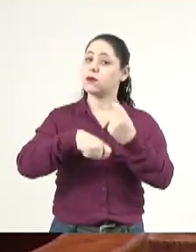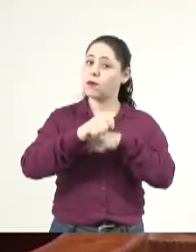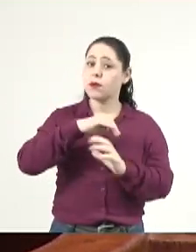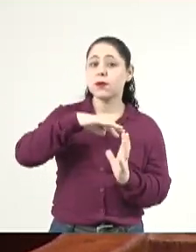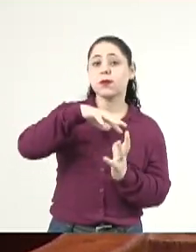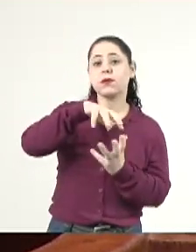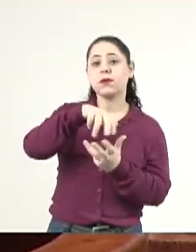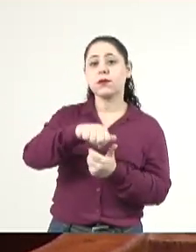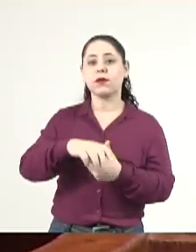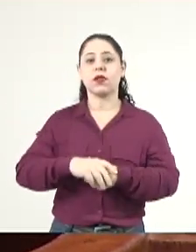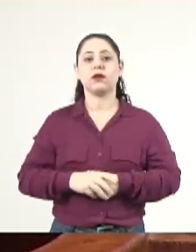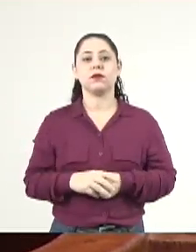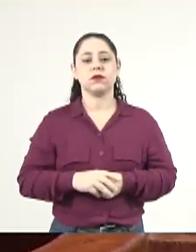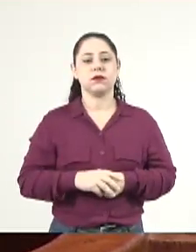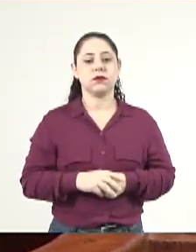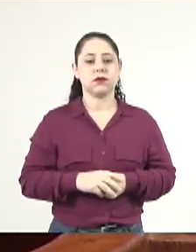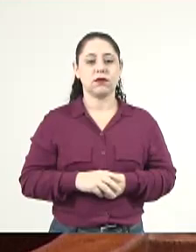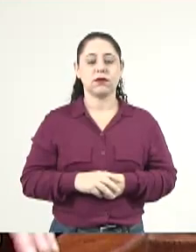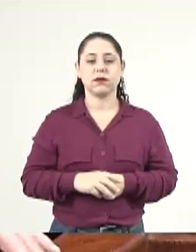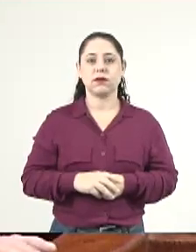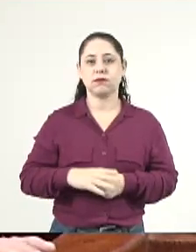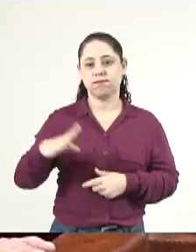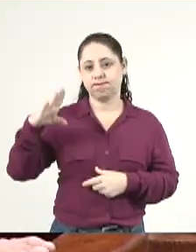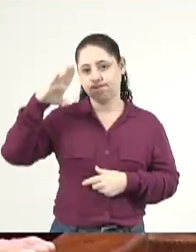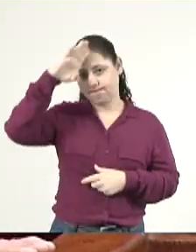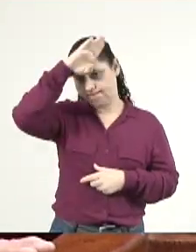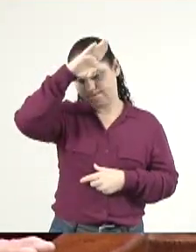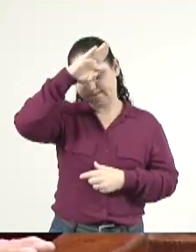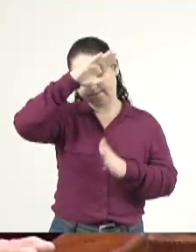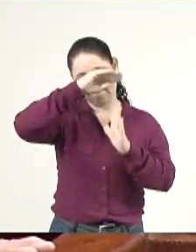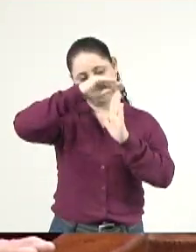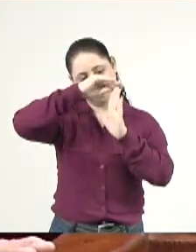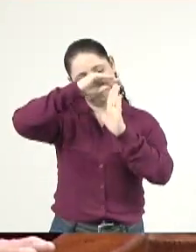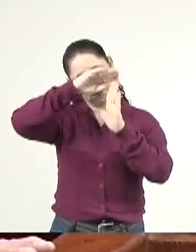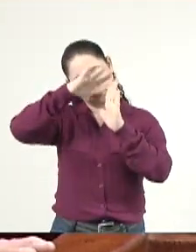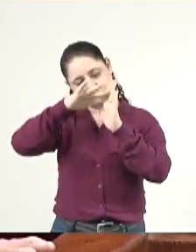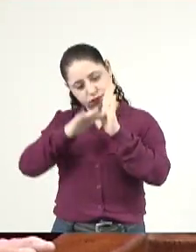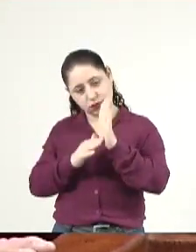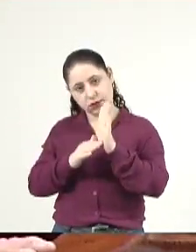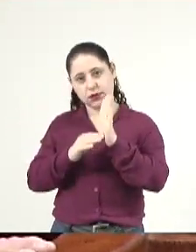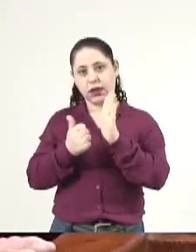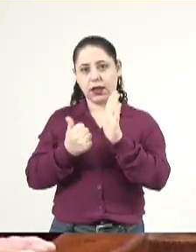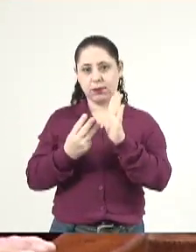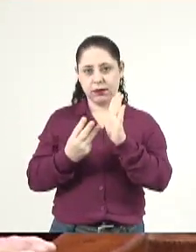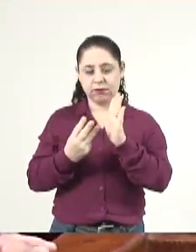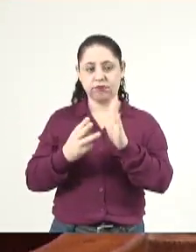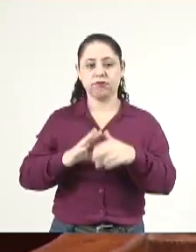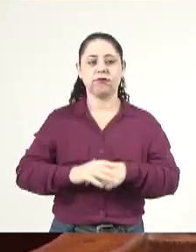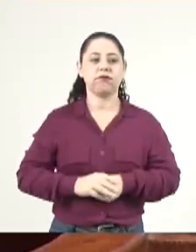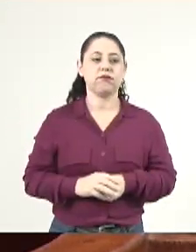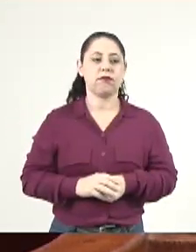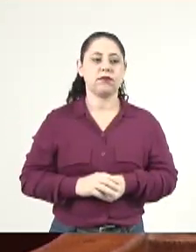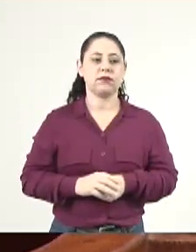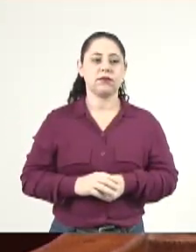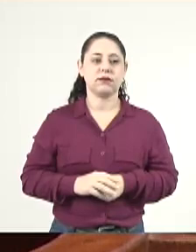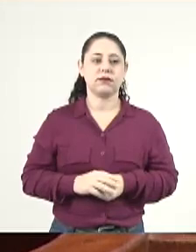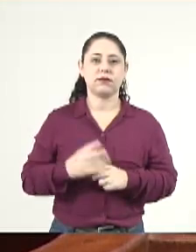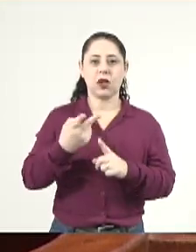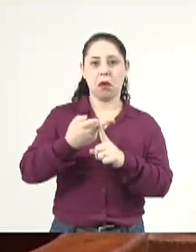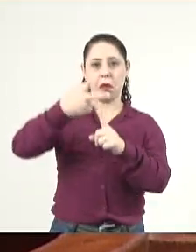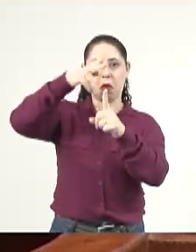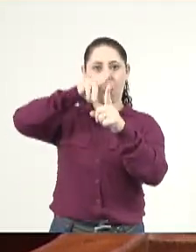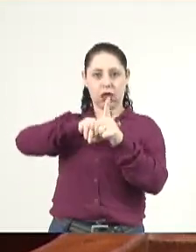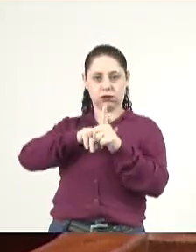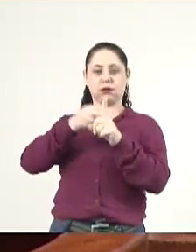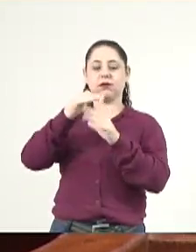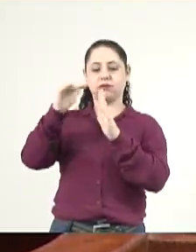mundo. E o Bolsonaro levou para a 13ª. Ele dobrou para